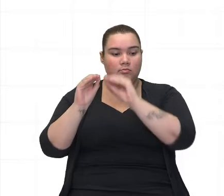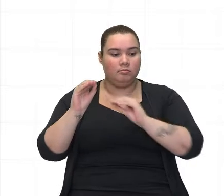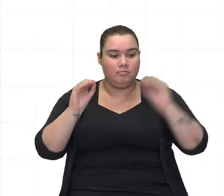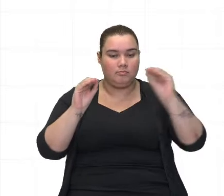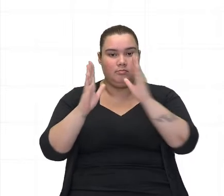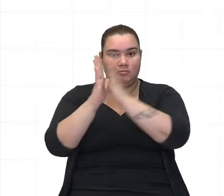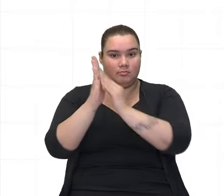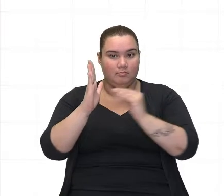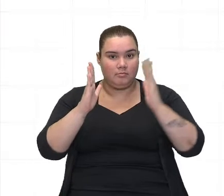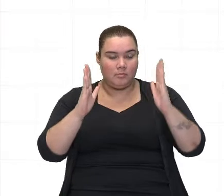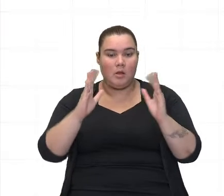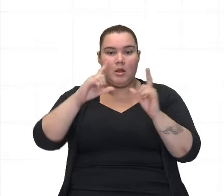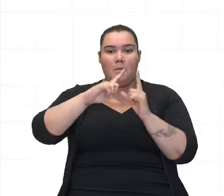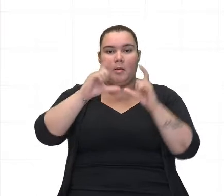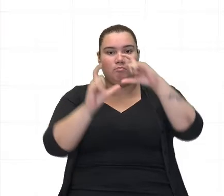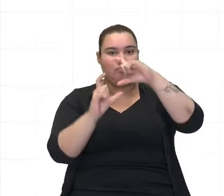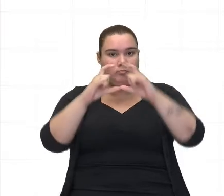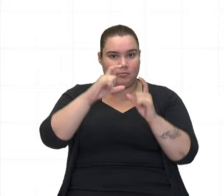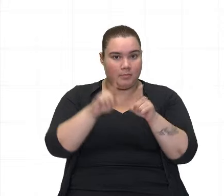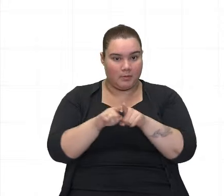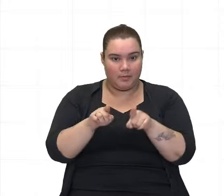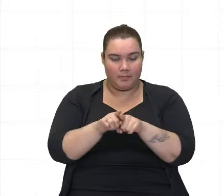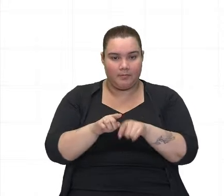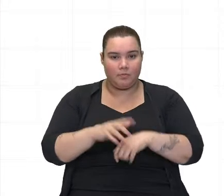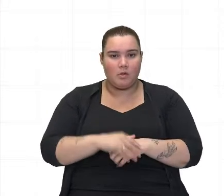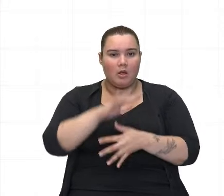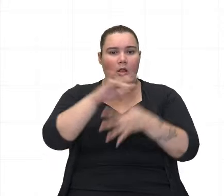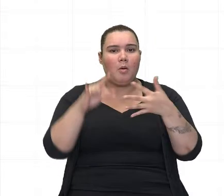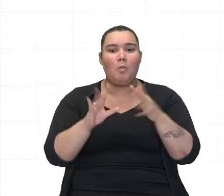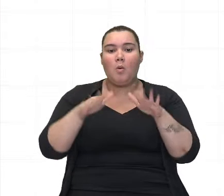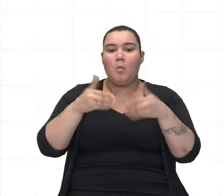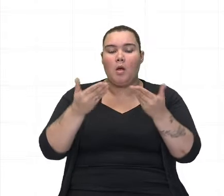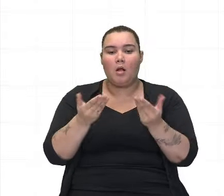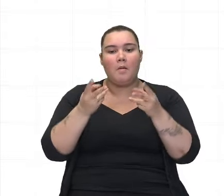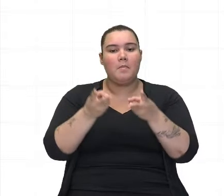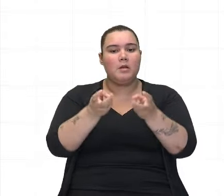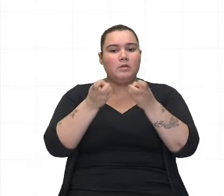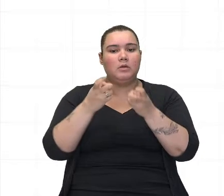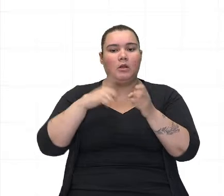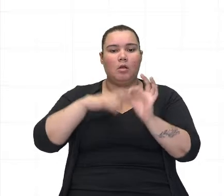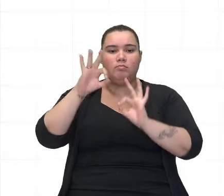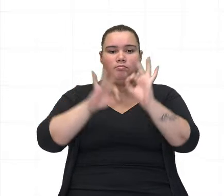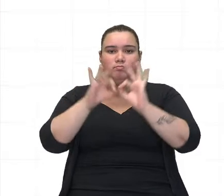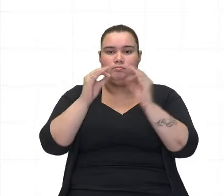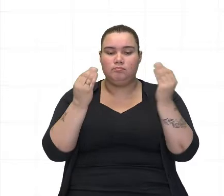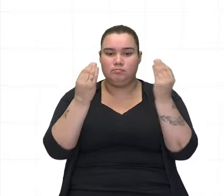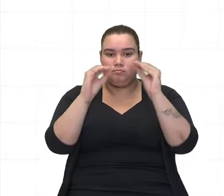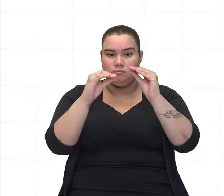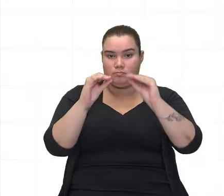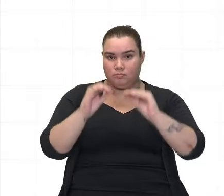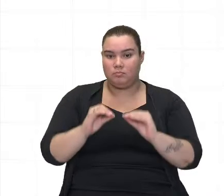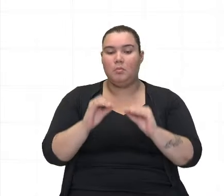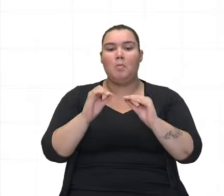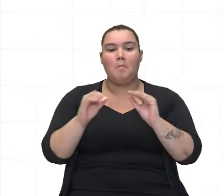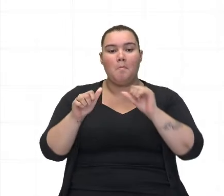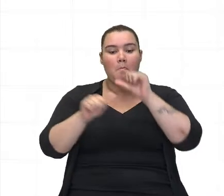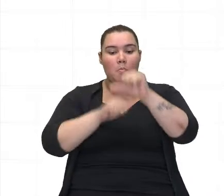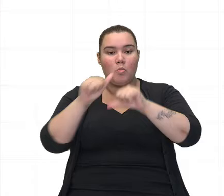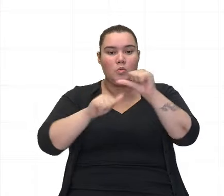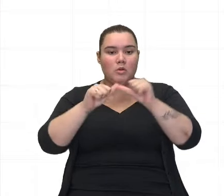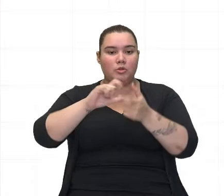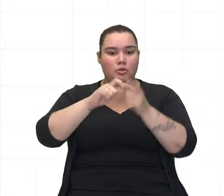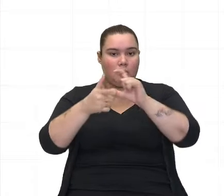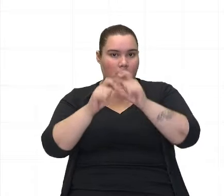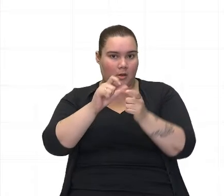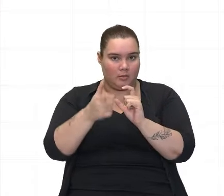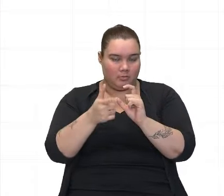e rotação. Qual é o detalhamento? O reconhecimento e construção de transformações